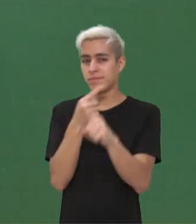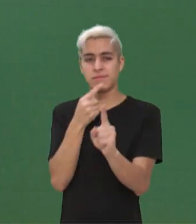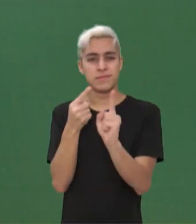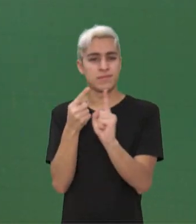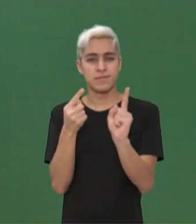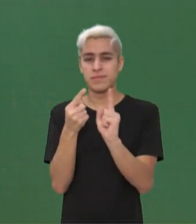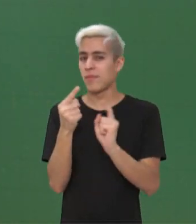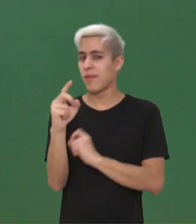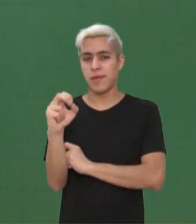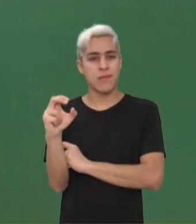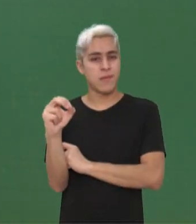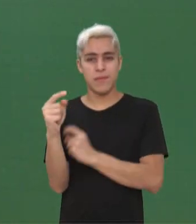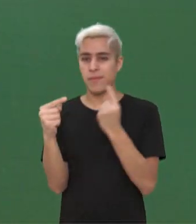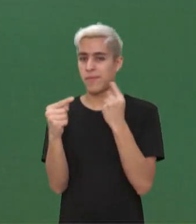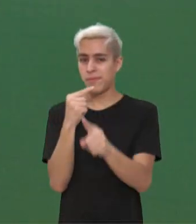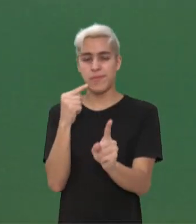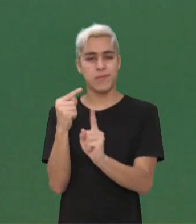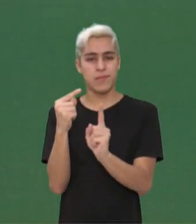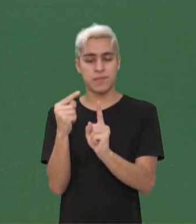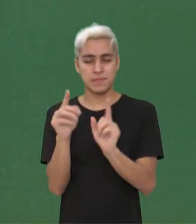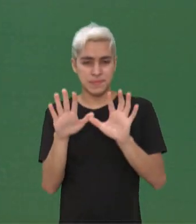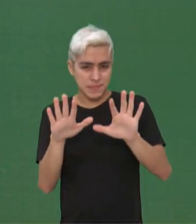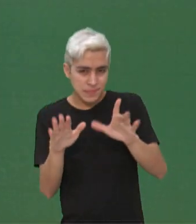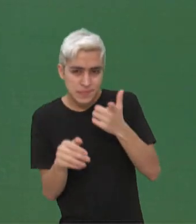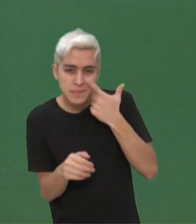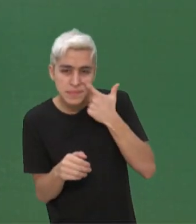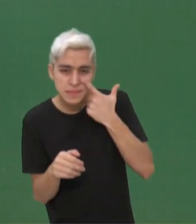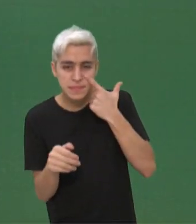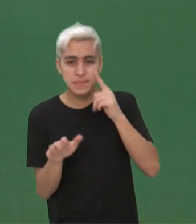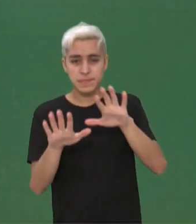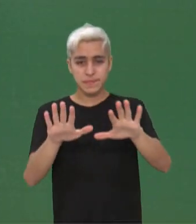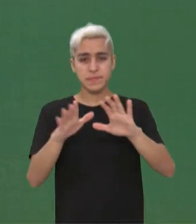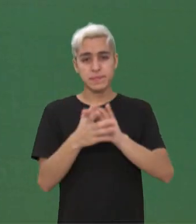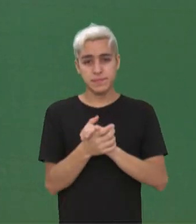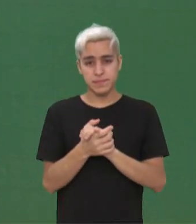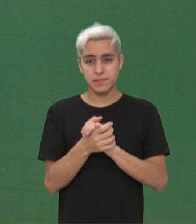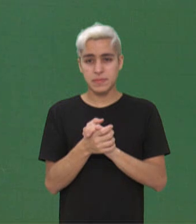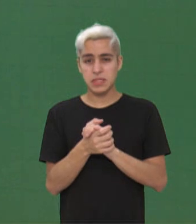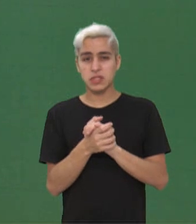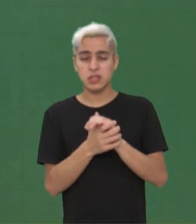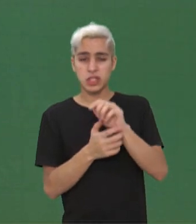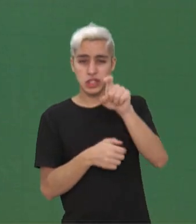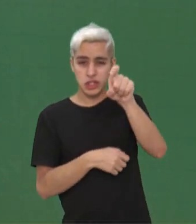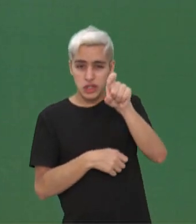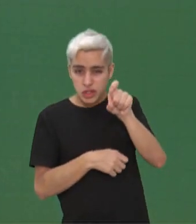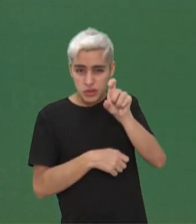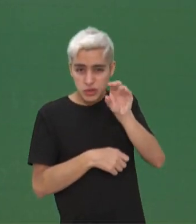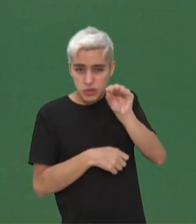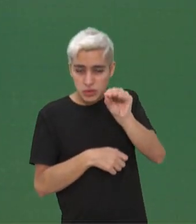não dá 50. Olha só, se você chamar o x